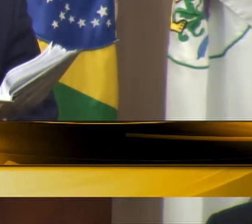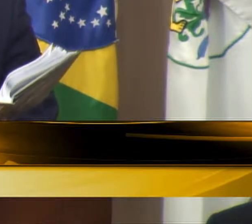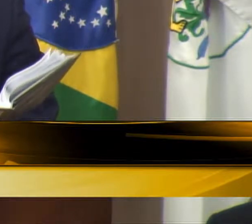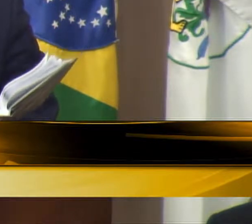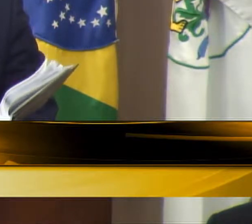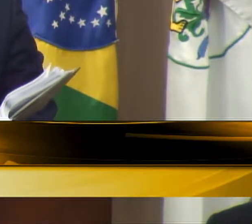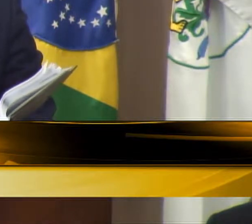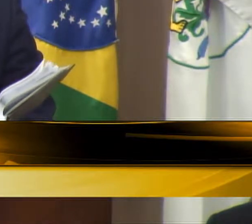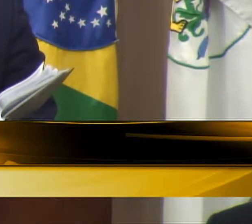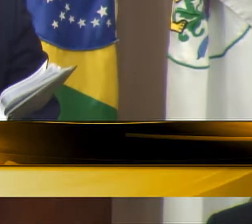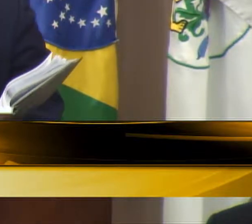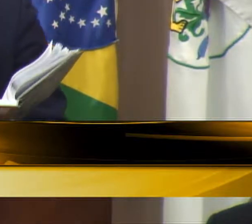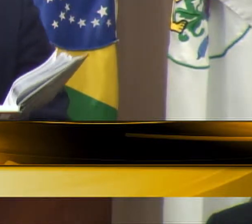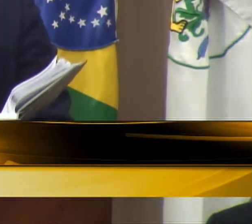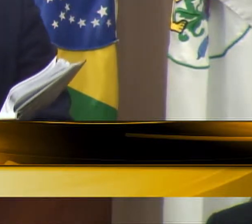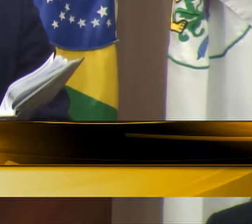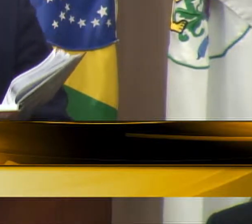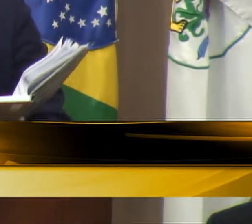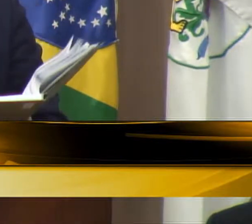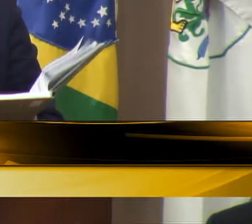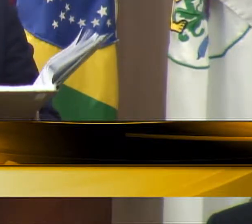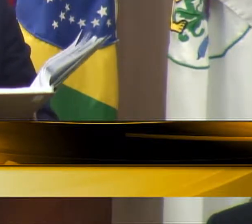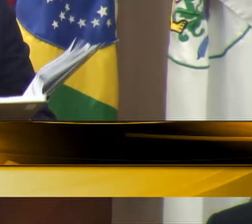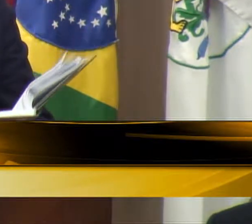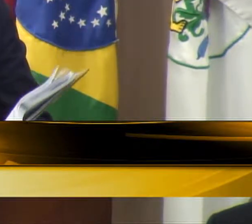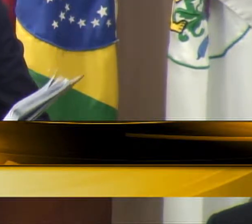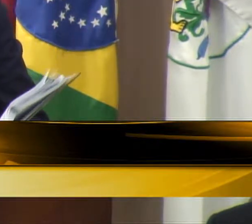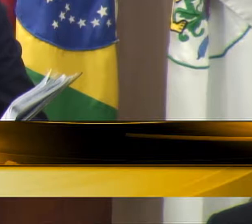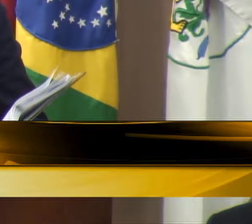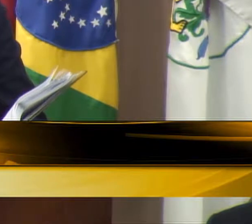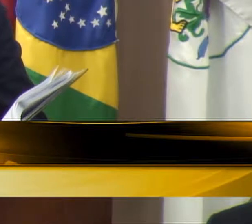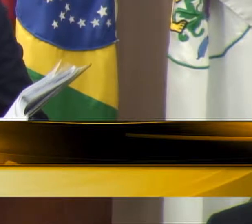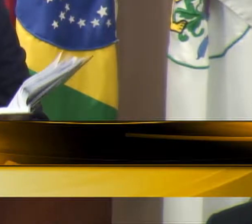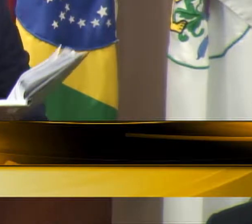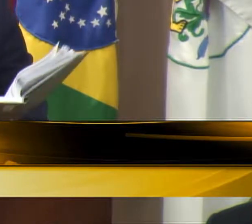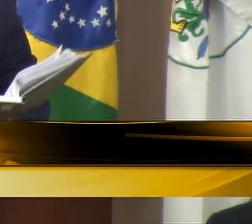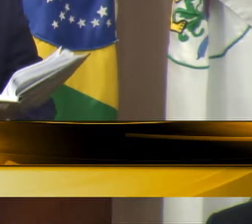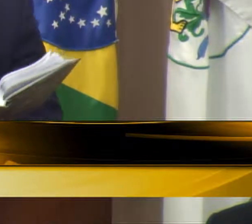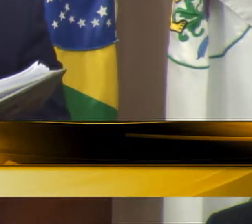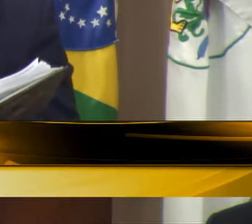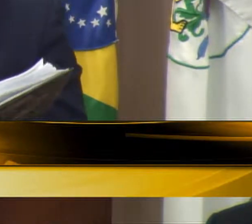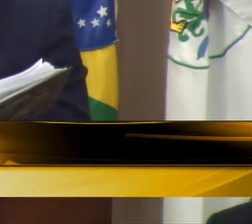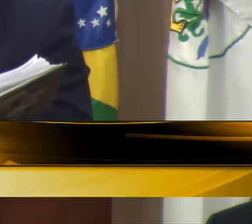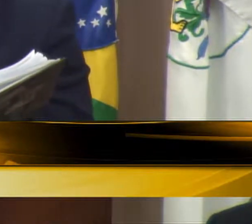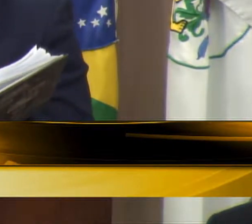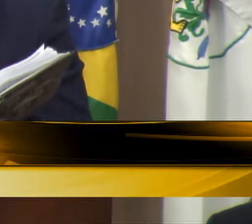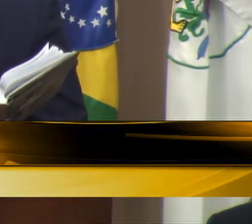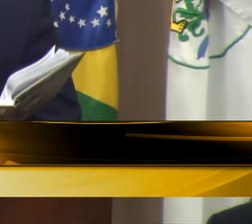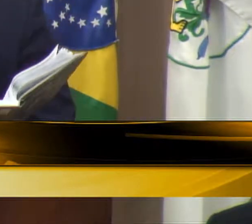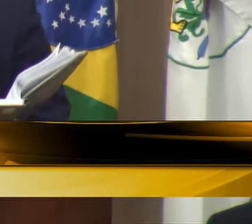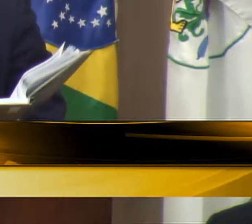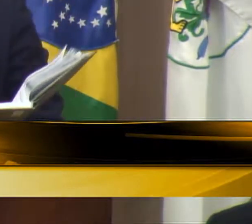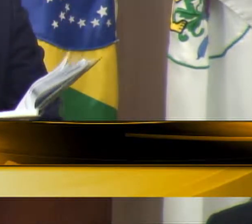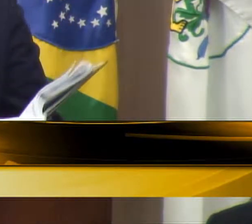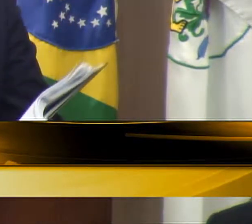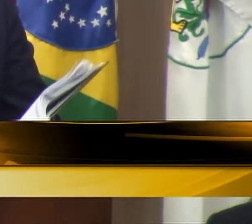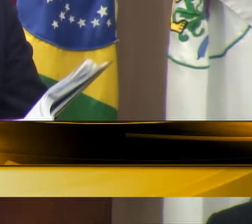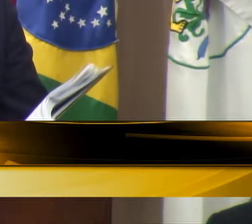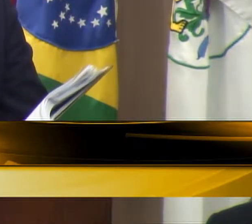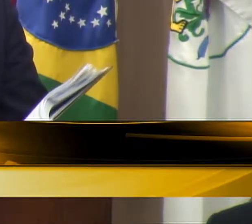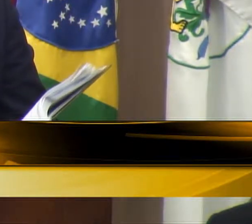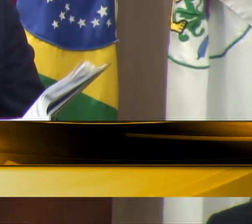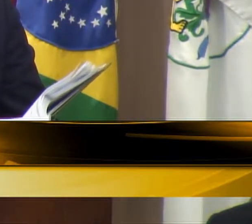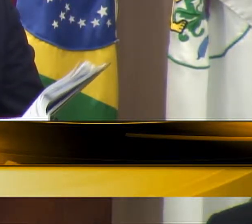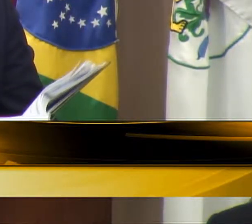profissional. Um tal de Luiz Carlos, que se a senhora olhar lá, a senhora vai conhecer, ele só mandou um aviso para a senhora. A Luísa já está